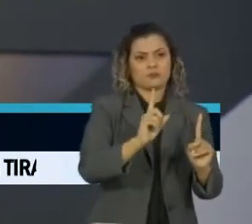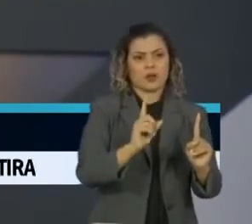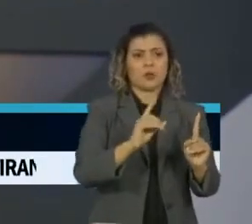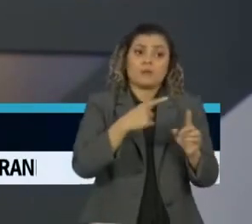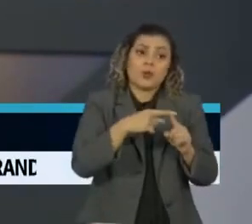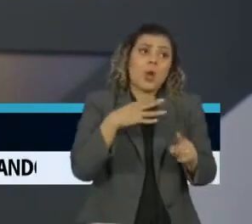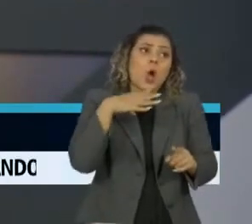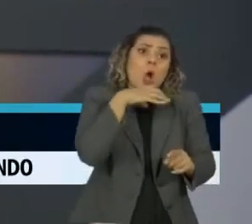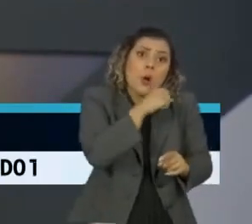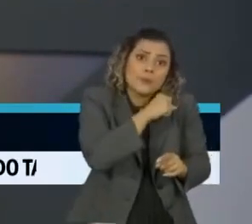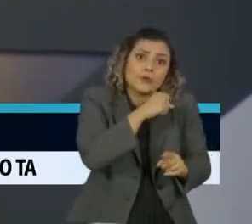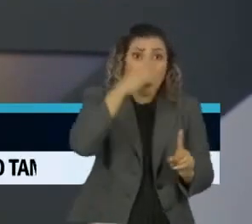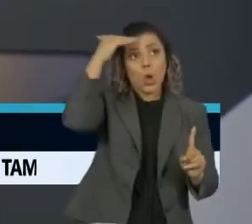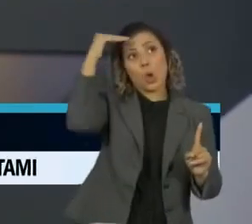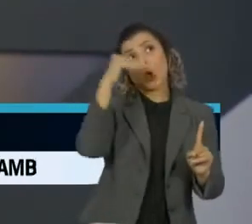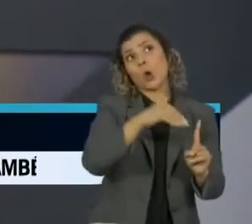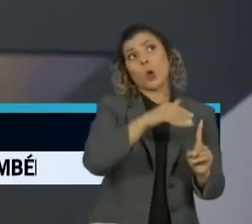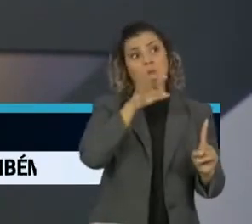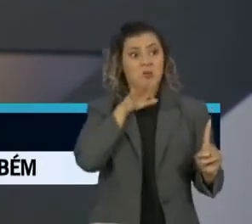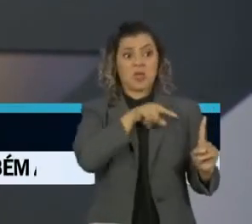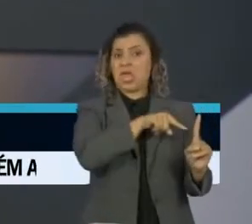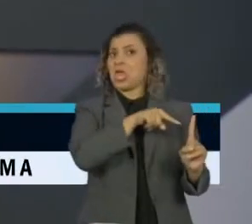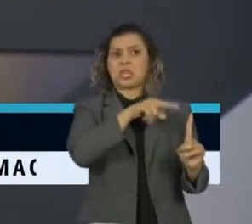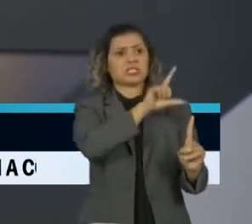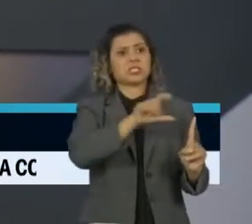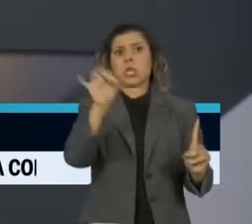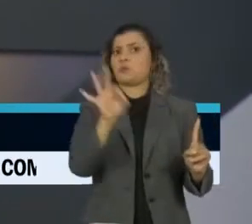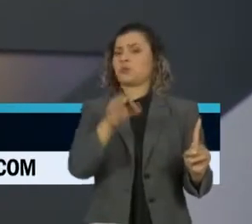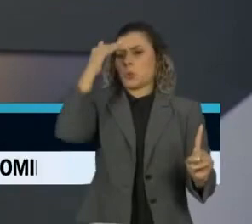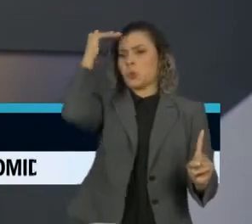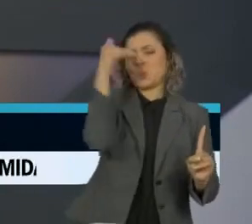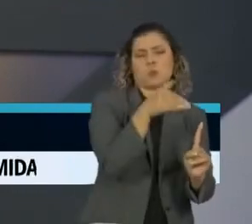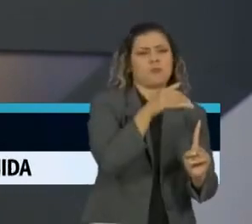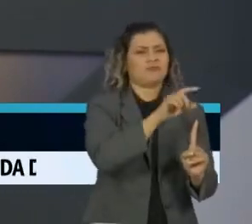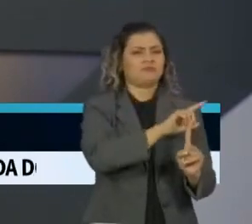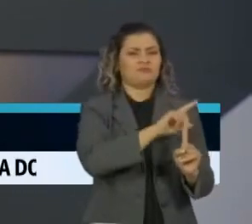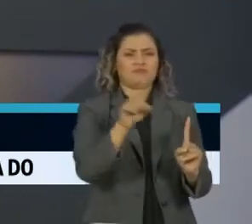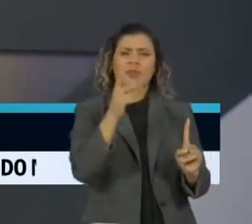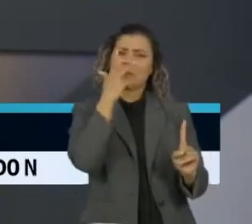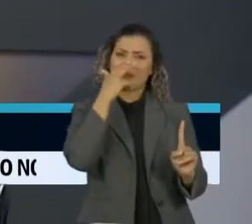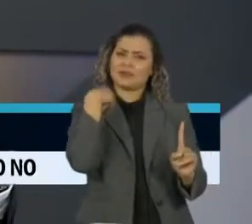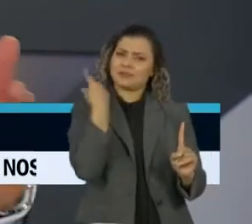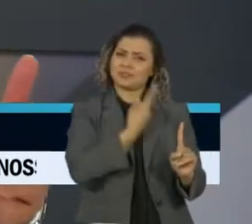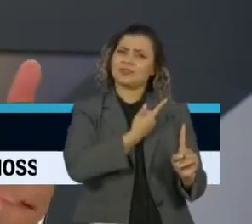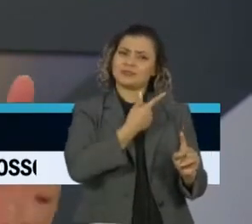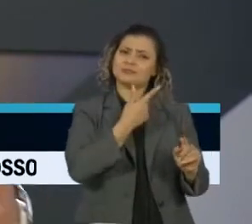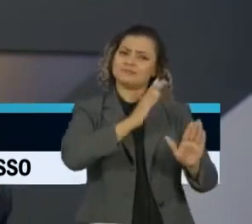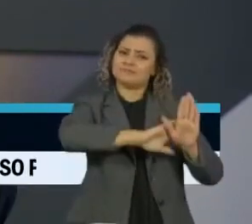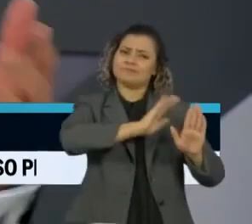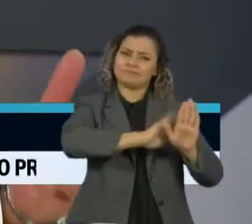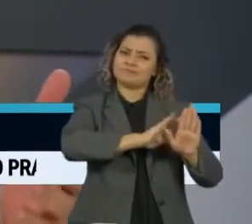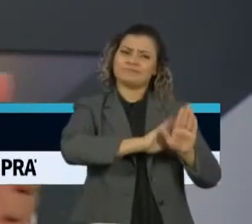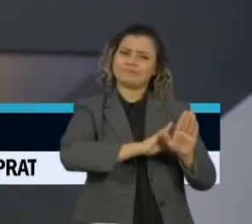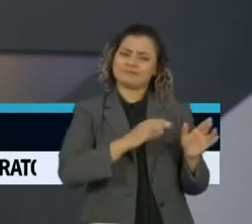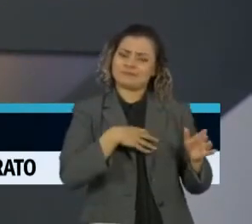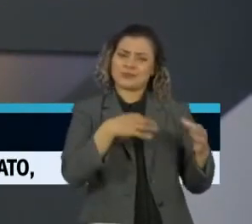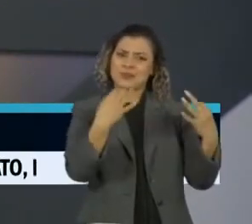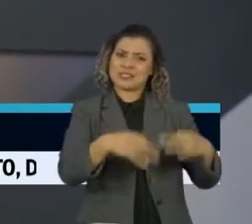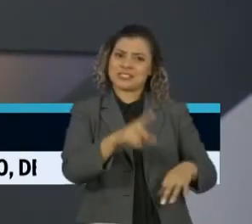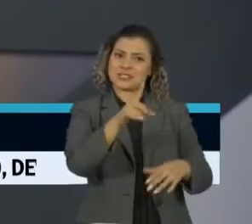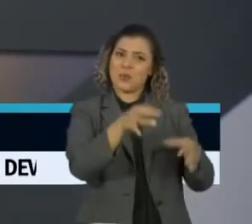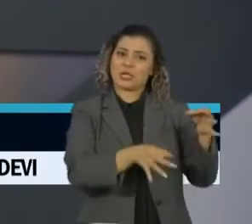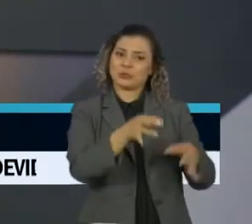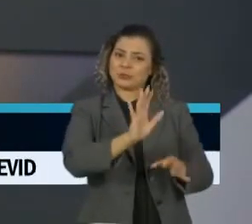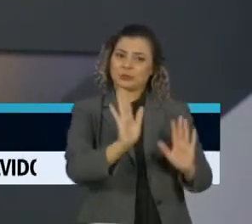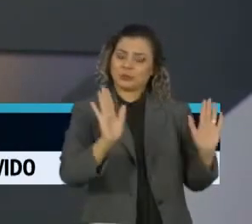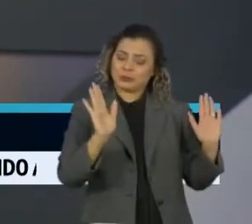porque é evidente, se a gente achar alguém culpado pela pandemia, nós vamos estar sendo bastante maniqueístas nessa questão.